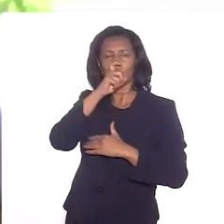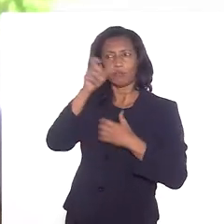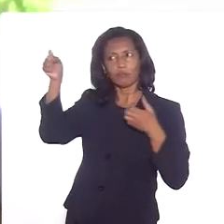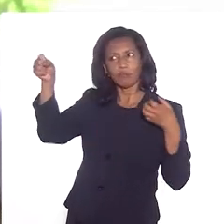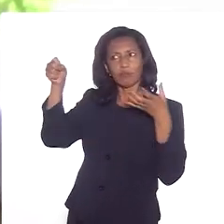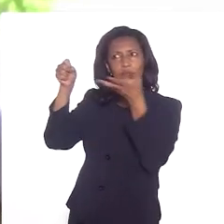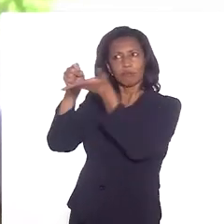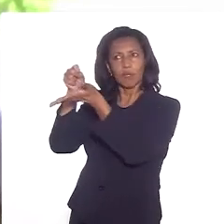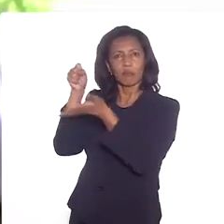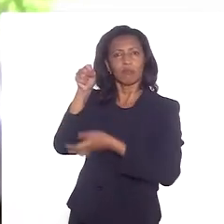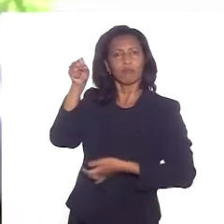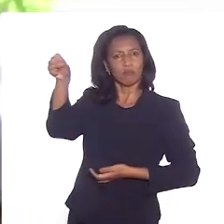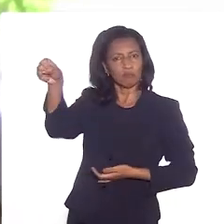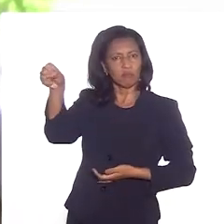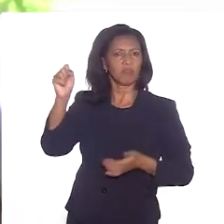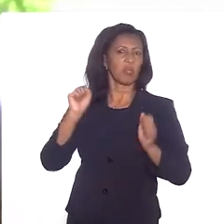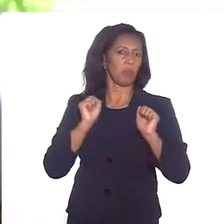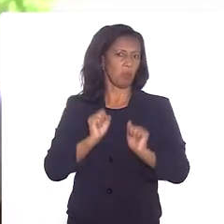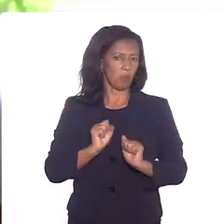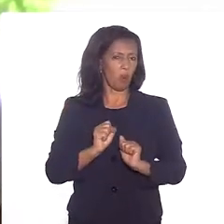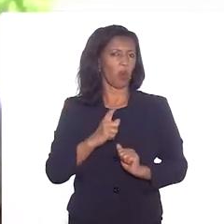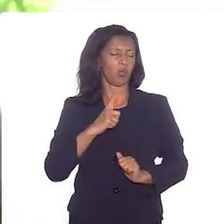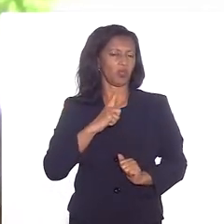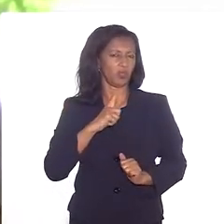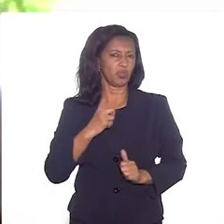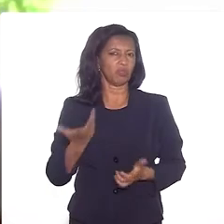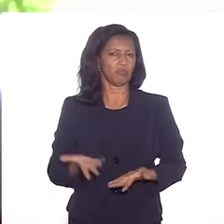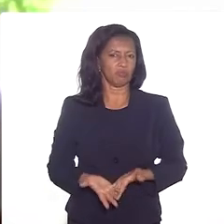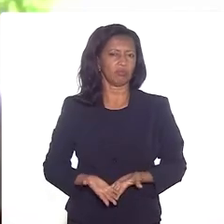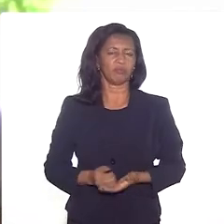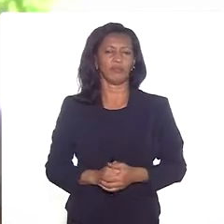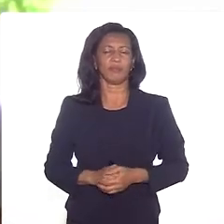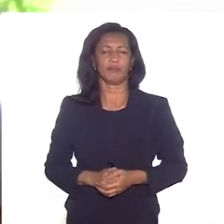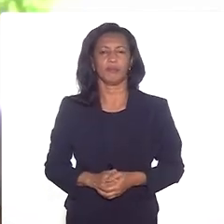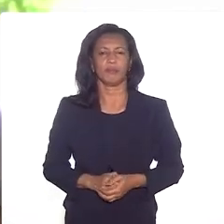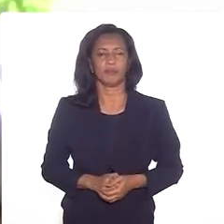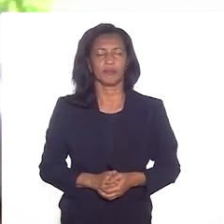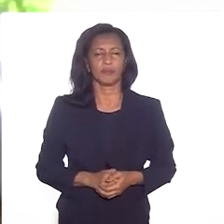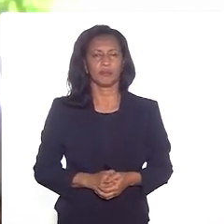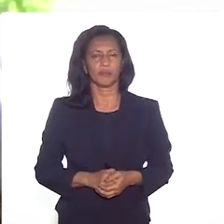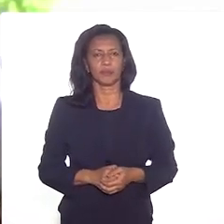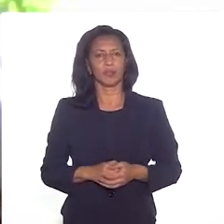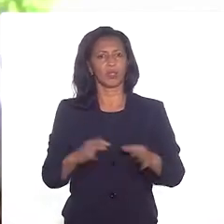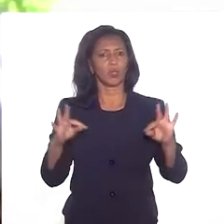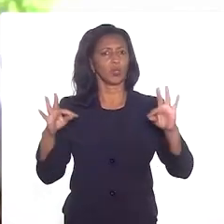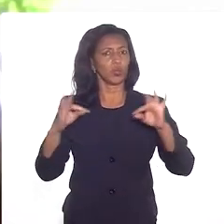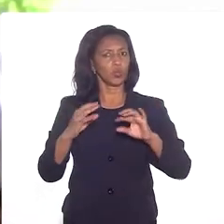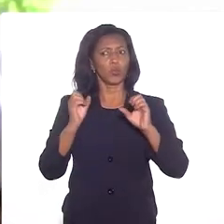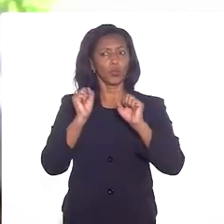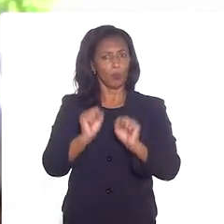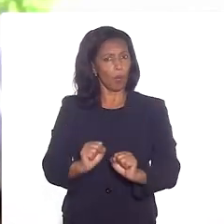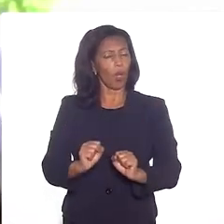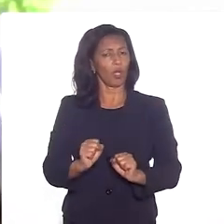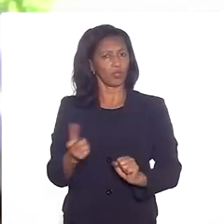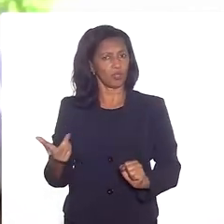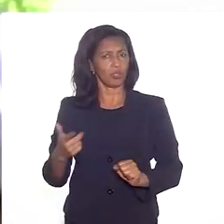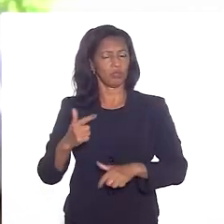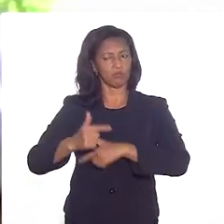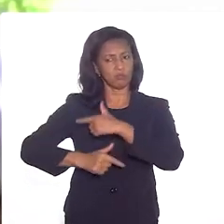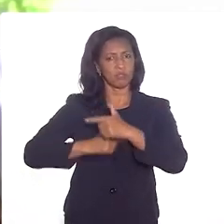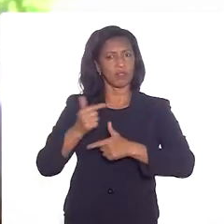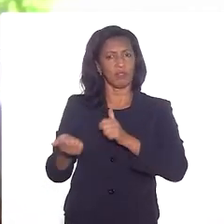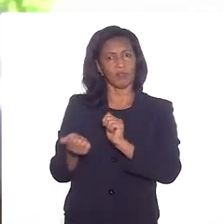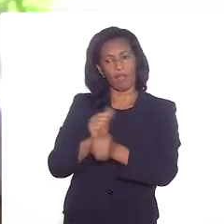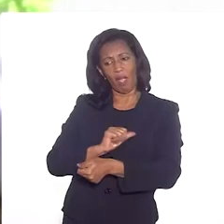corto em fatias, deixo no congelador. Sempre tem pão fresquinho quando eu descongelo, então você pode produzir de uma forma mais